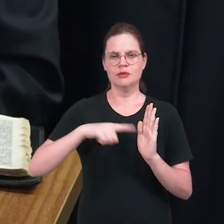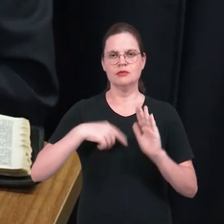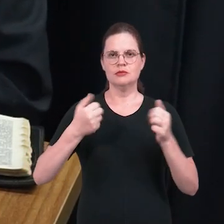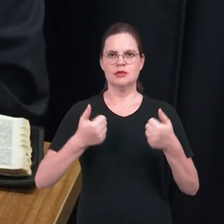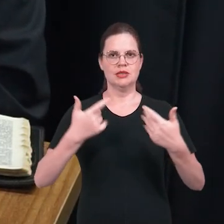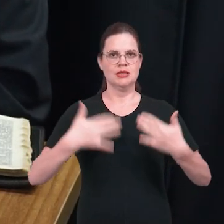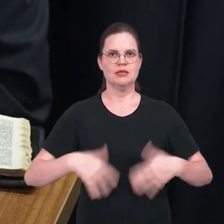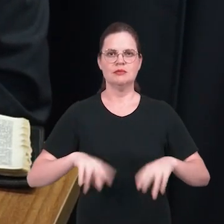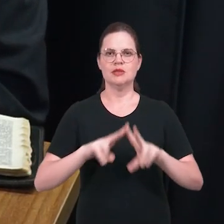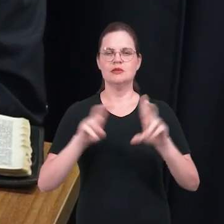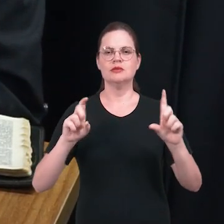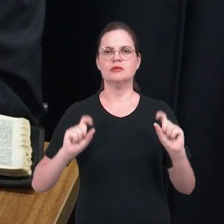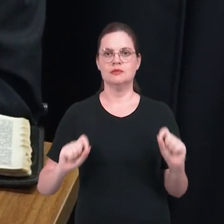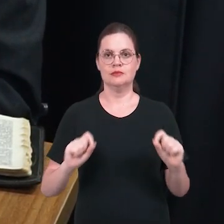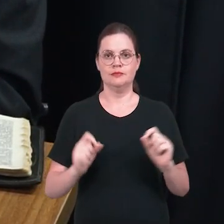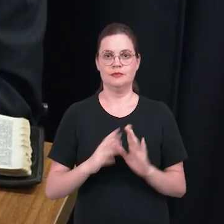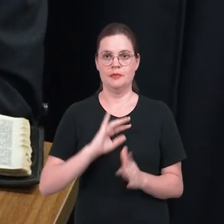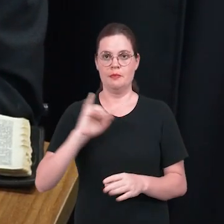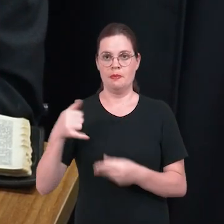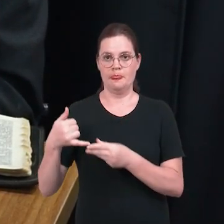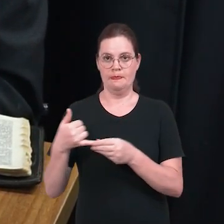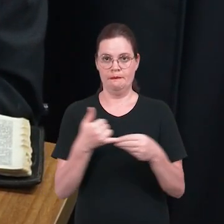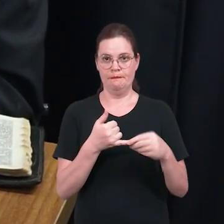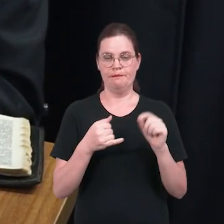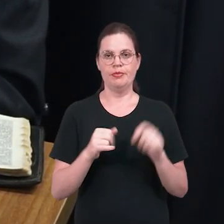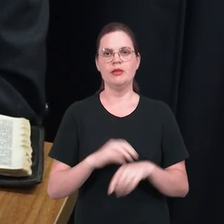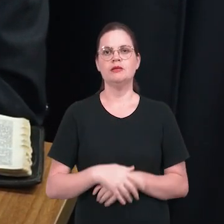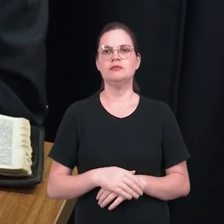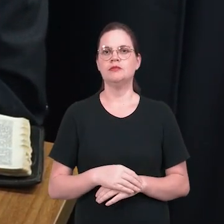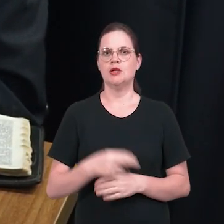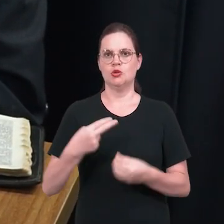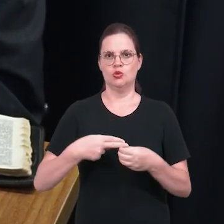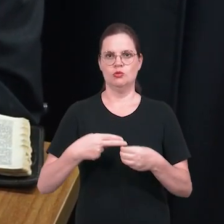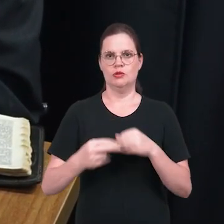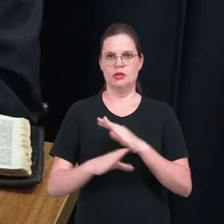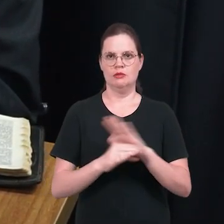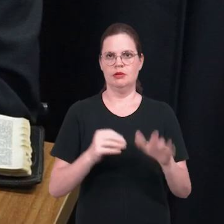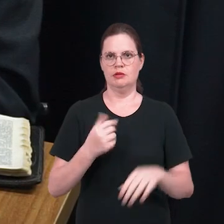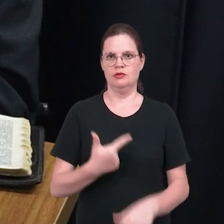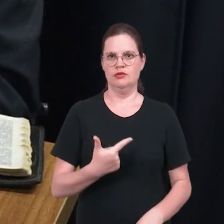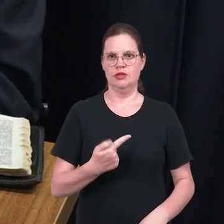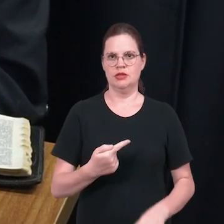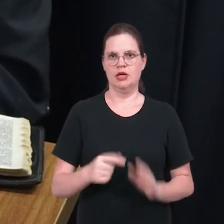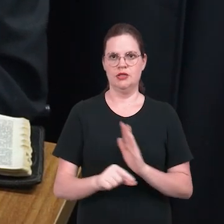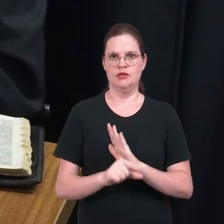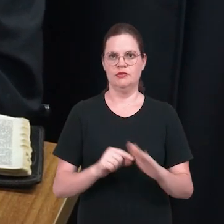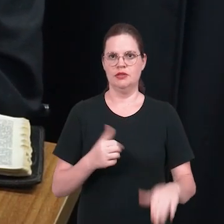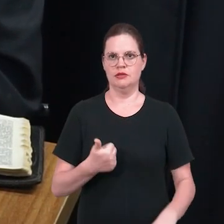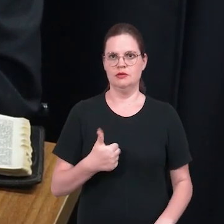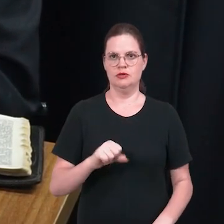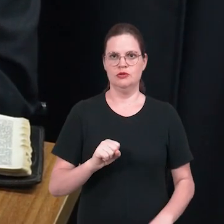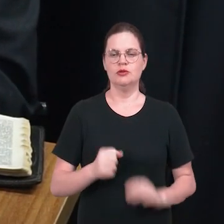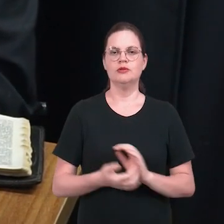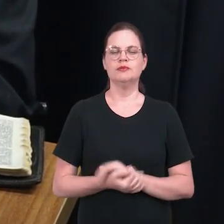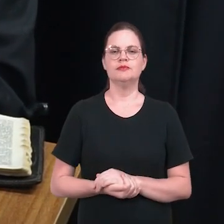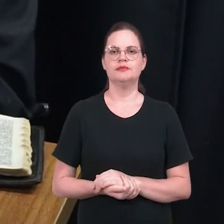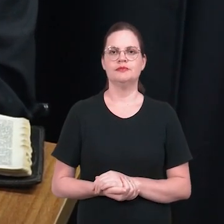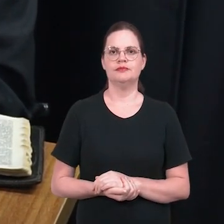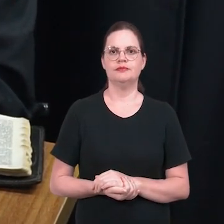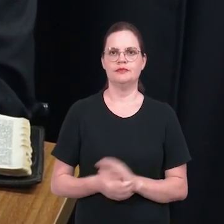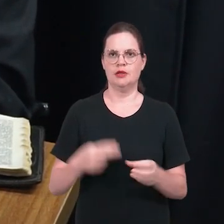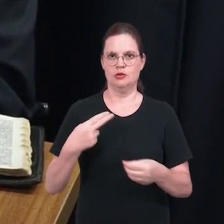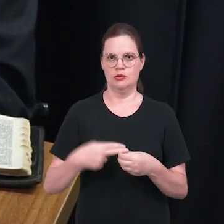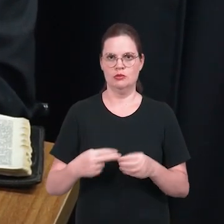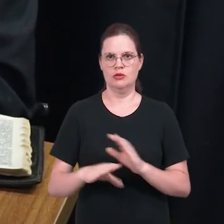ele fala sobre Josué, números 27 e 18. Peixoto, no texto de